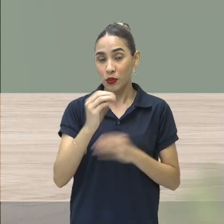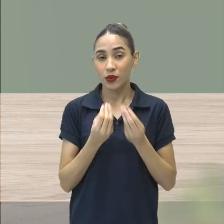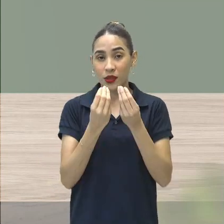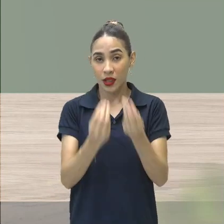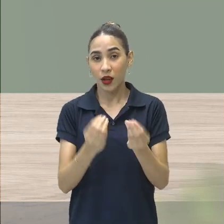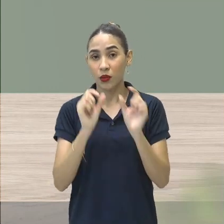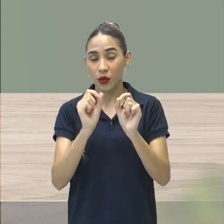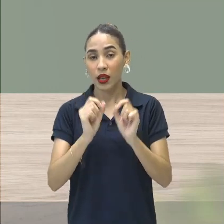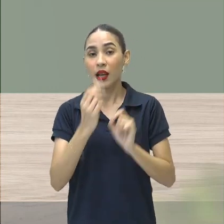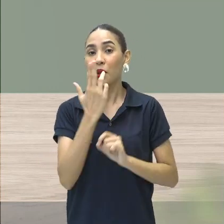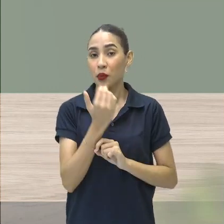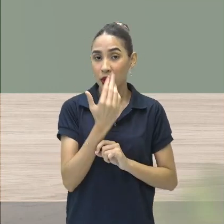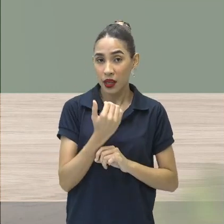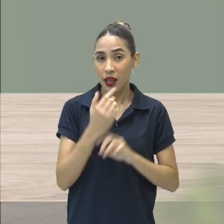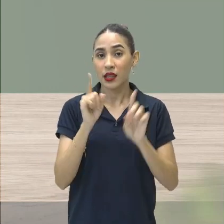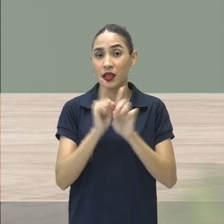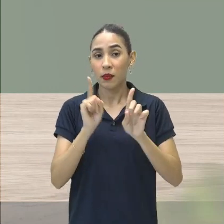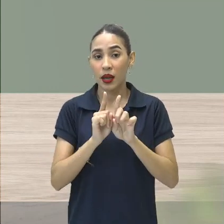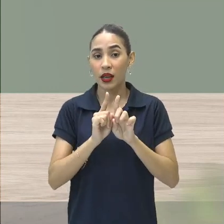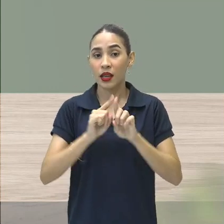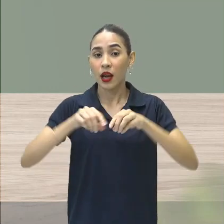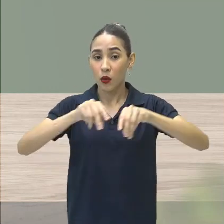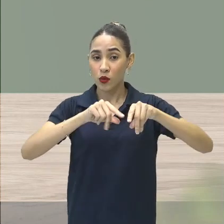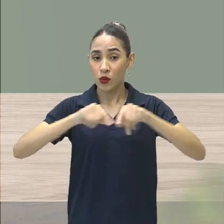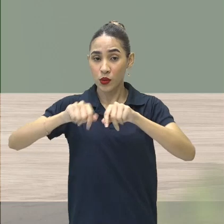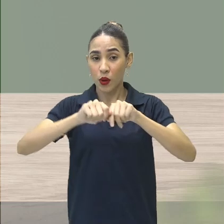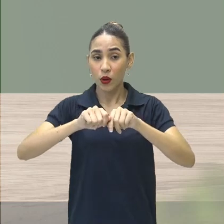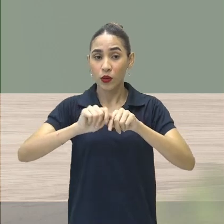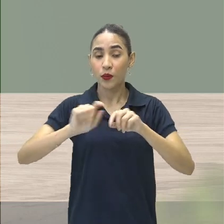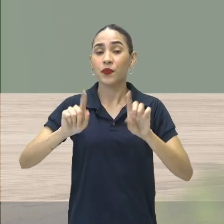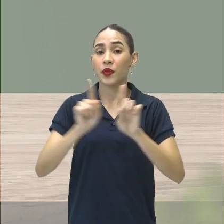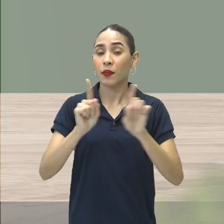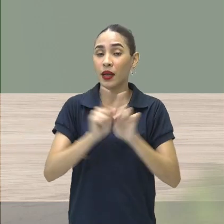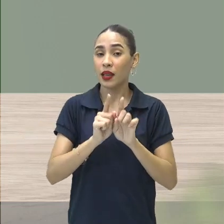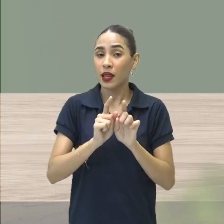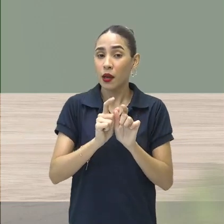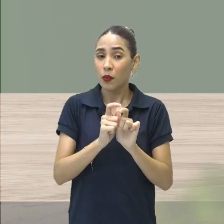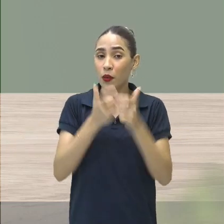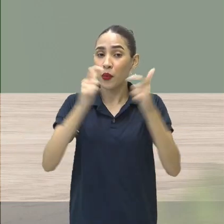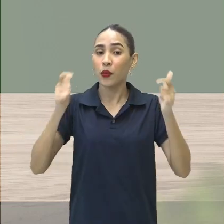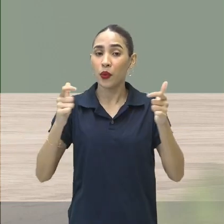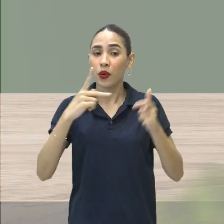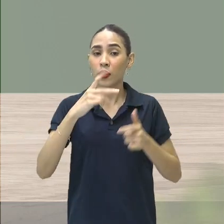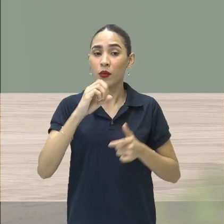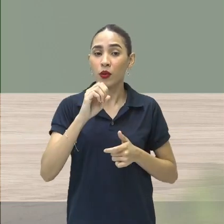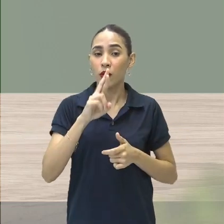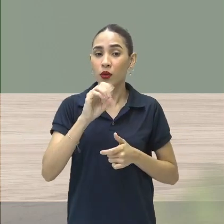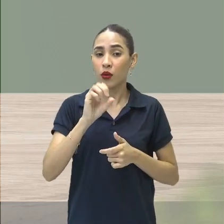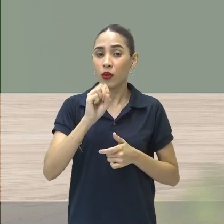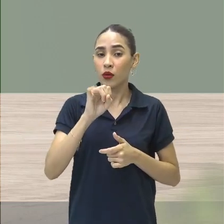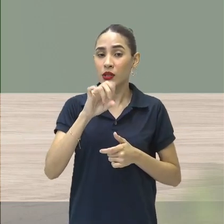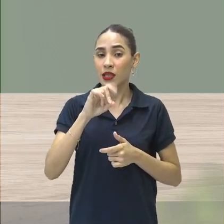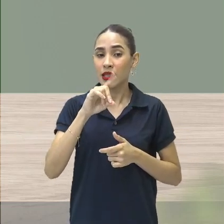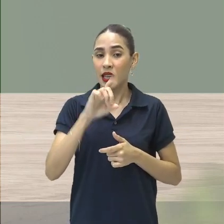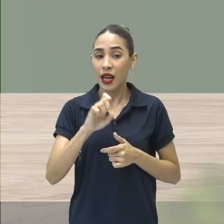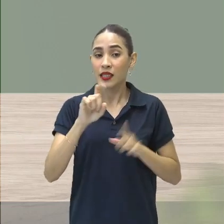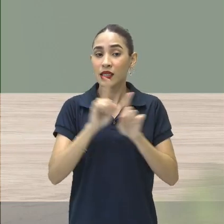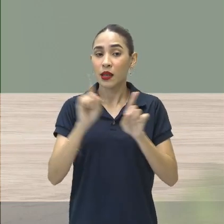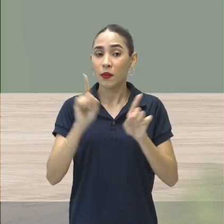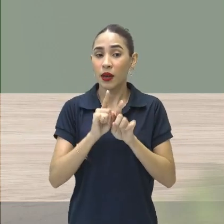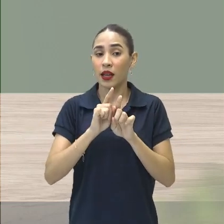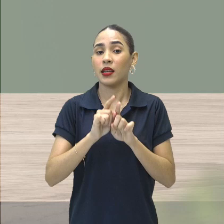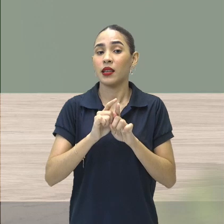fornece nutrientes ao solo, aumenta a porosidade e retenção